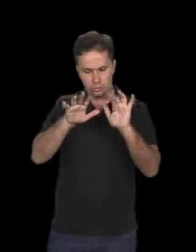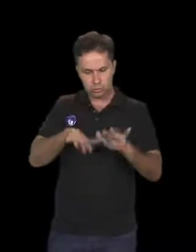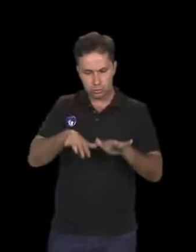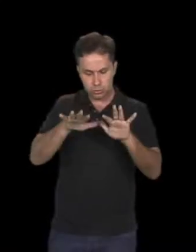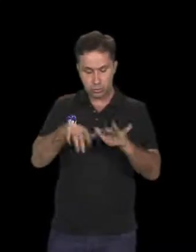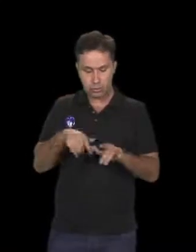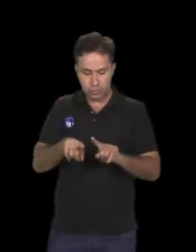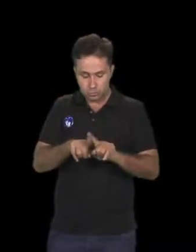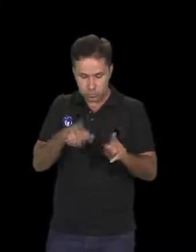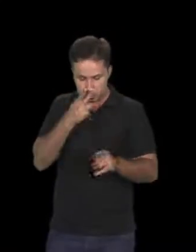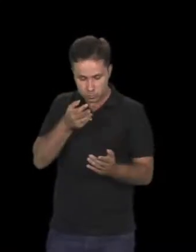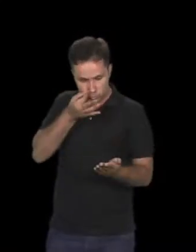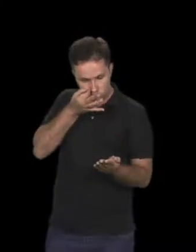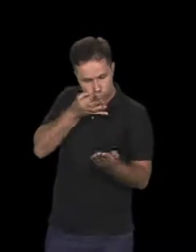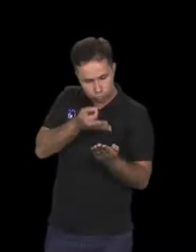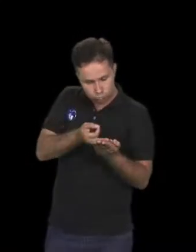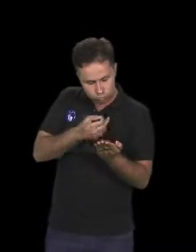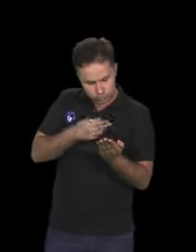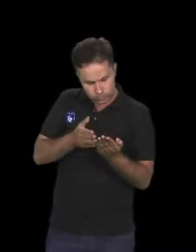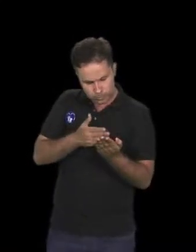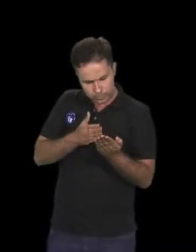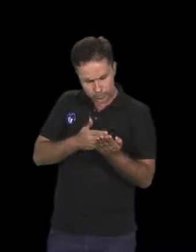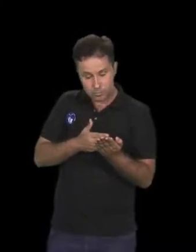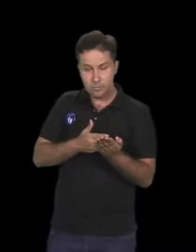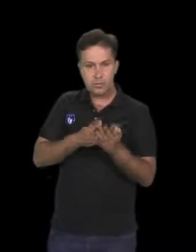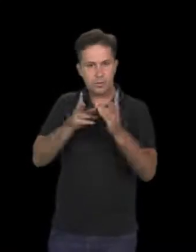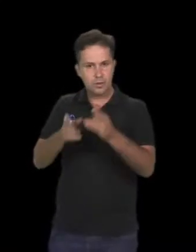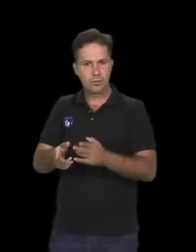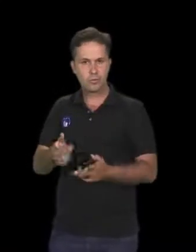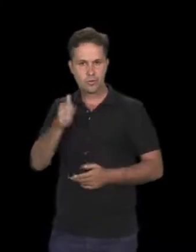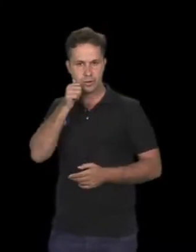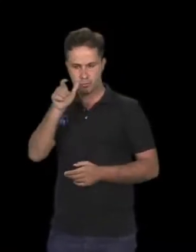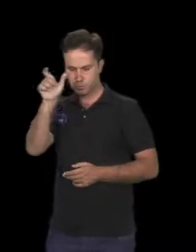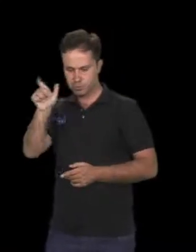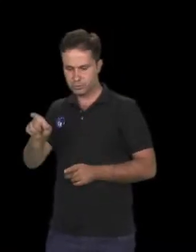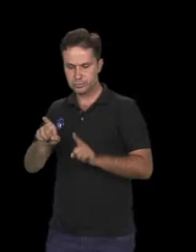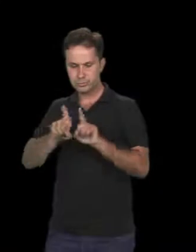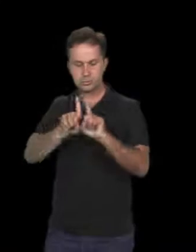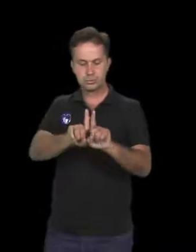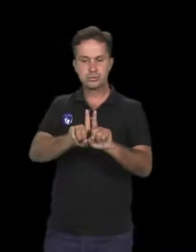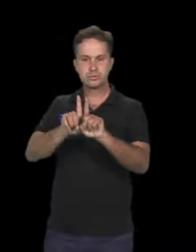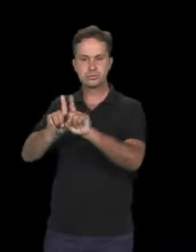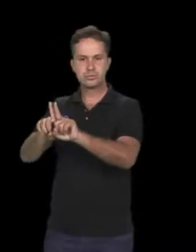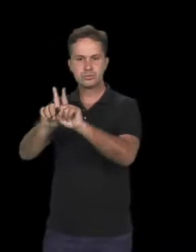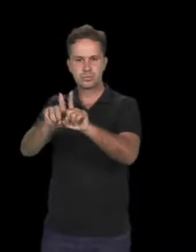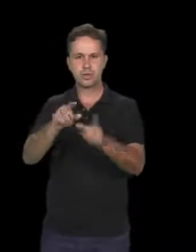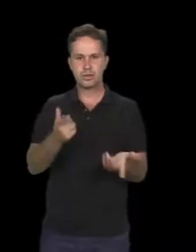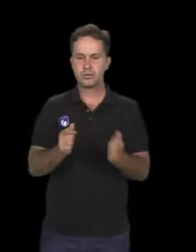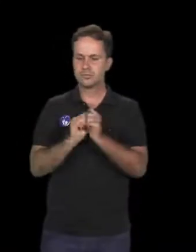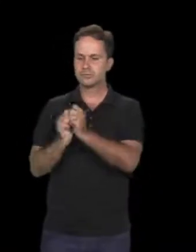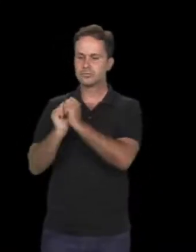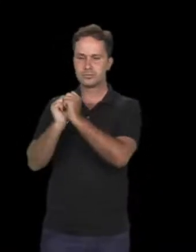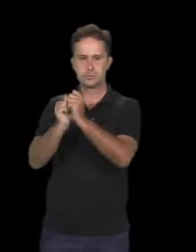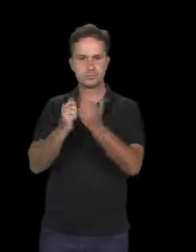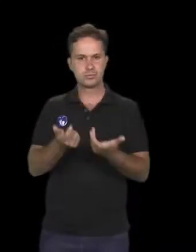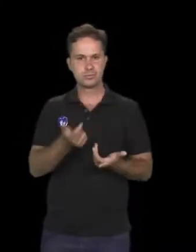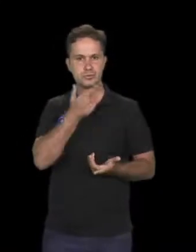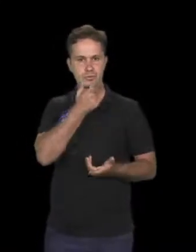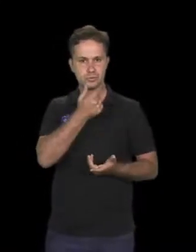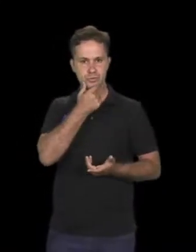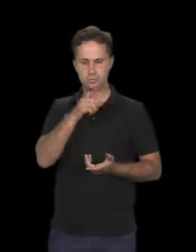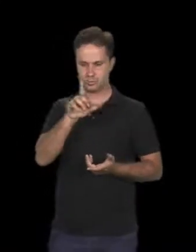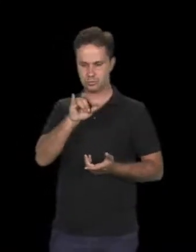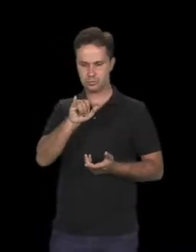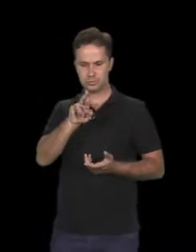estava prestando consultorias e estava um pouco... não estava muito aguardando o julgamento e não estava muito